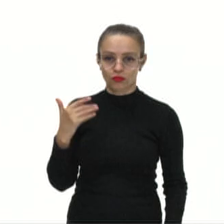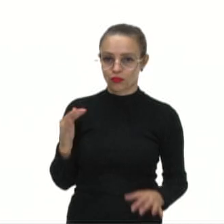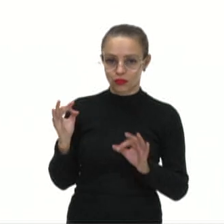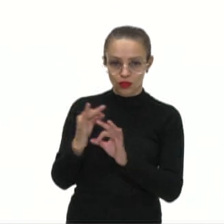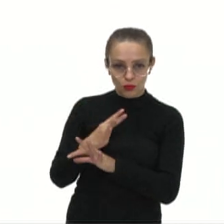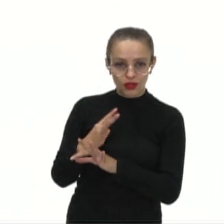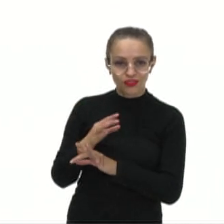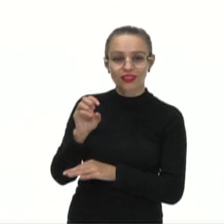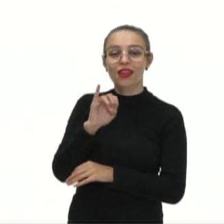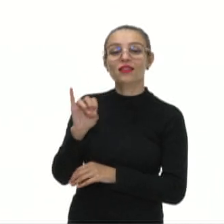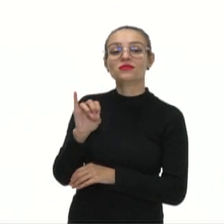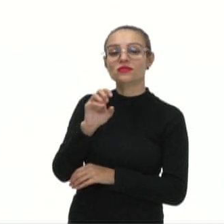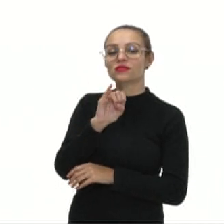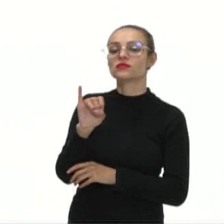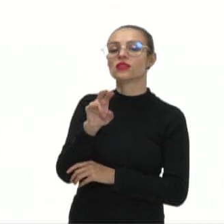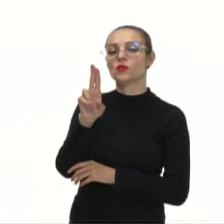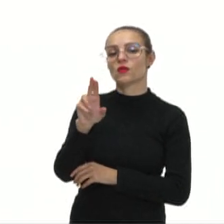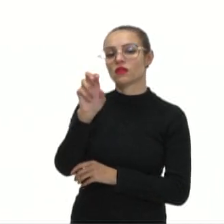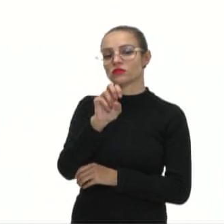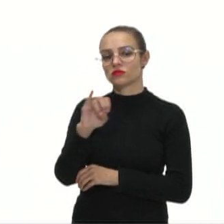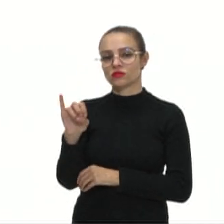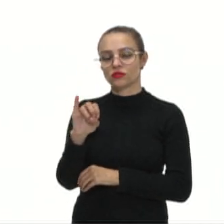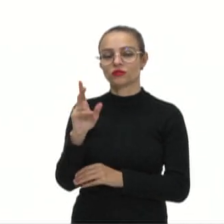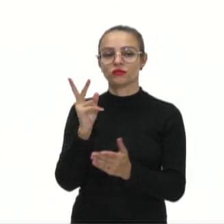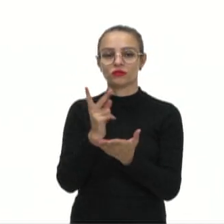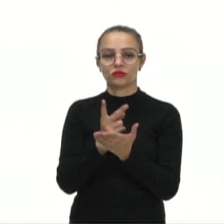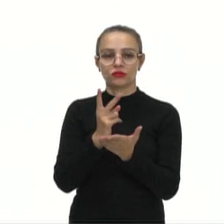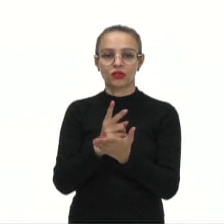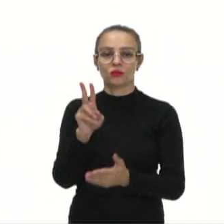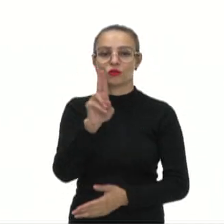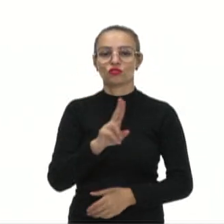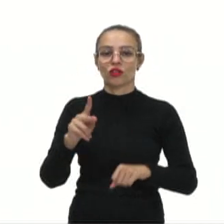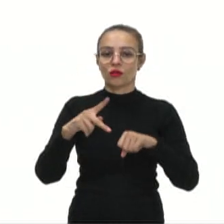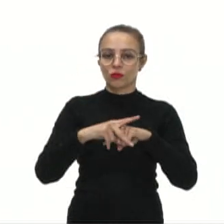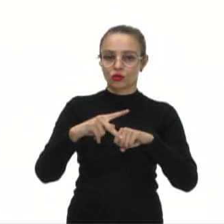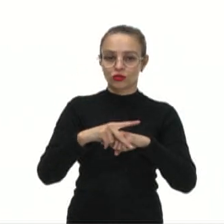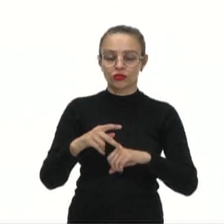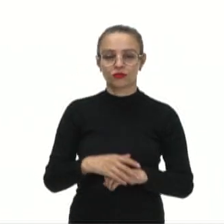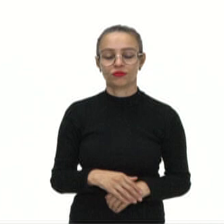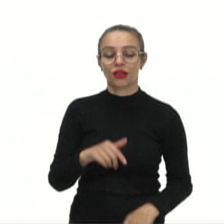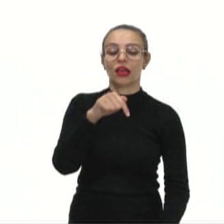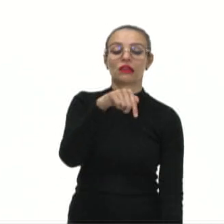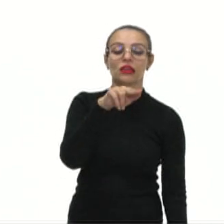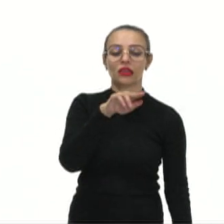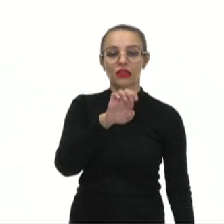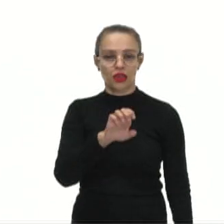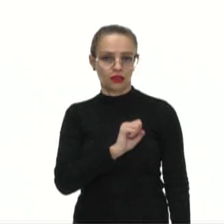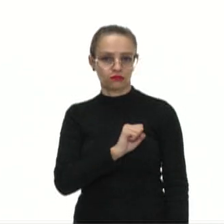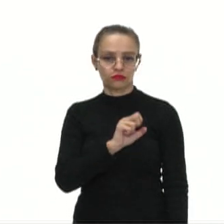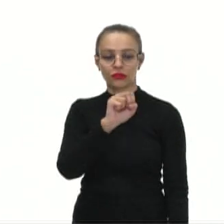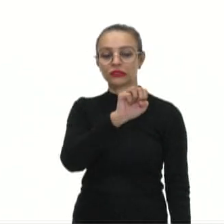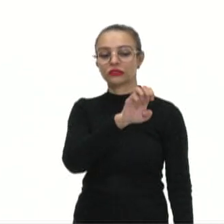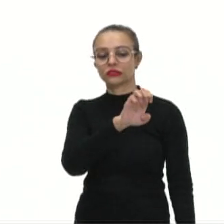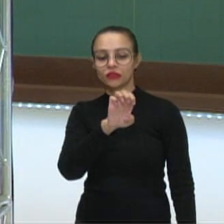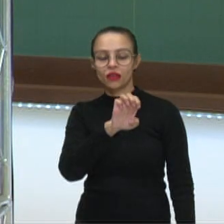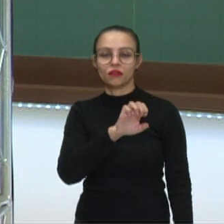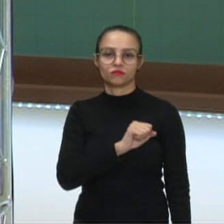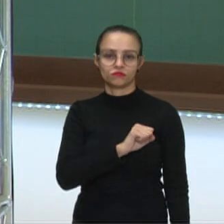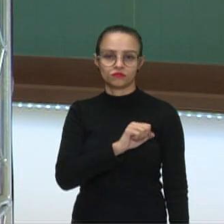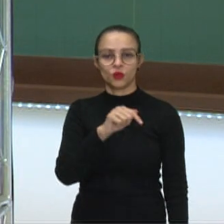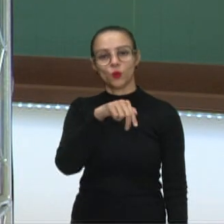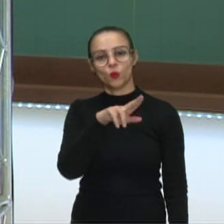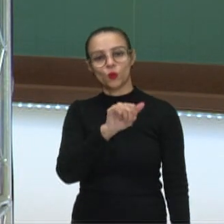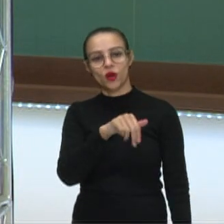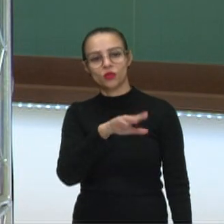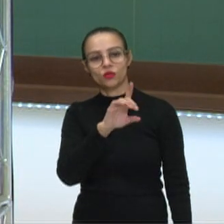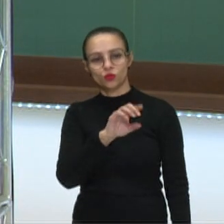e o futuro, né? Sempre conjugado com o pronome. Então, que eu calce, se eu calçasse, quando eu